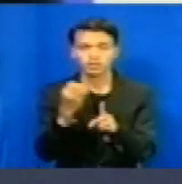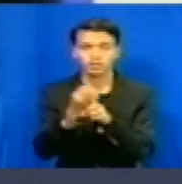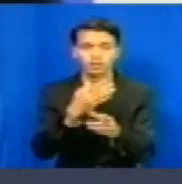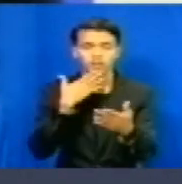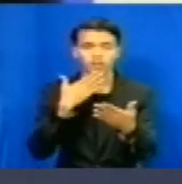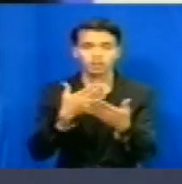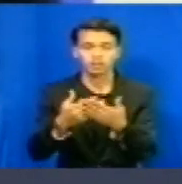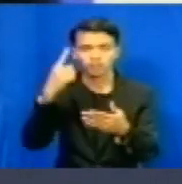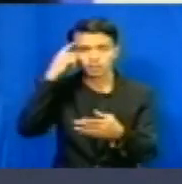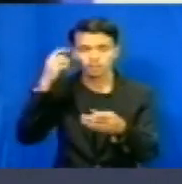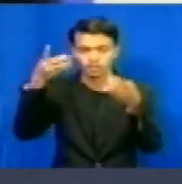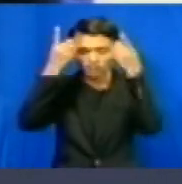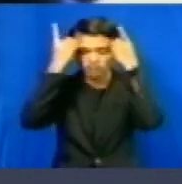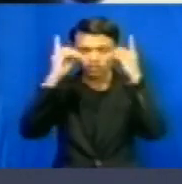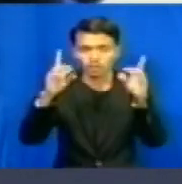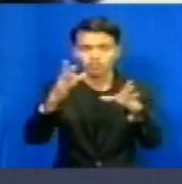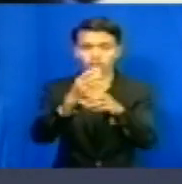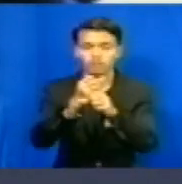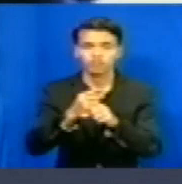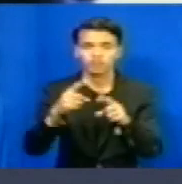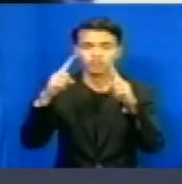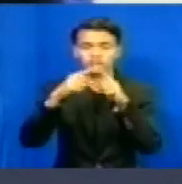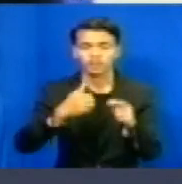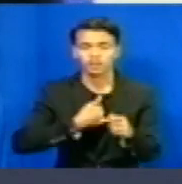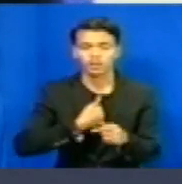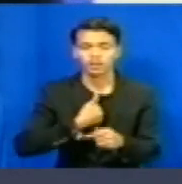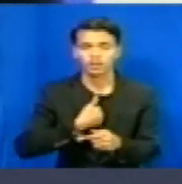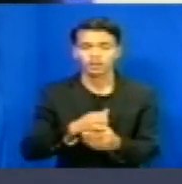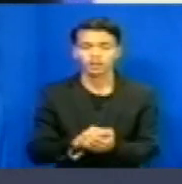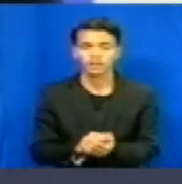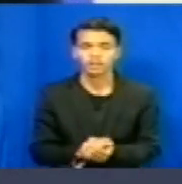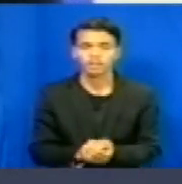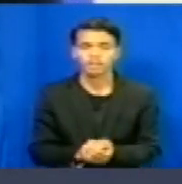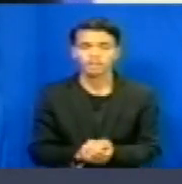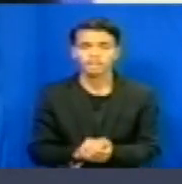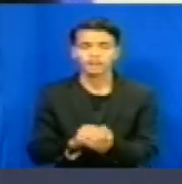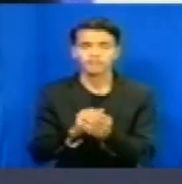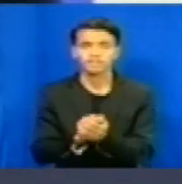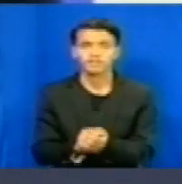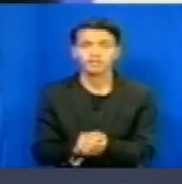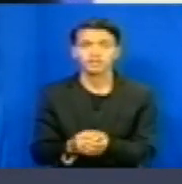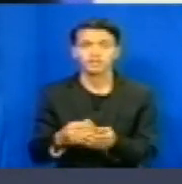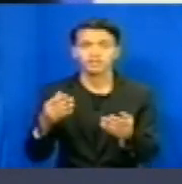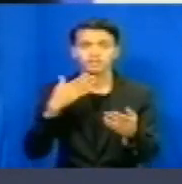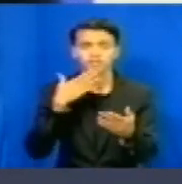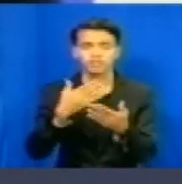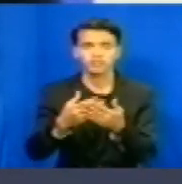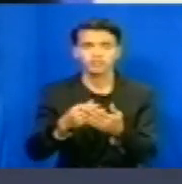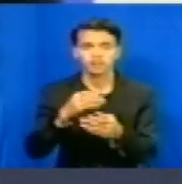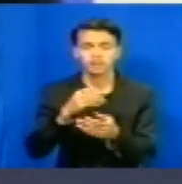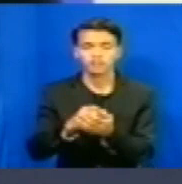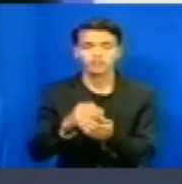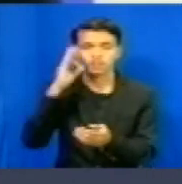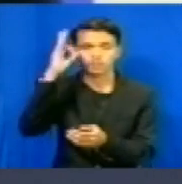a decisão de Befensa vai me dar a RASIC, né, se determina no futuro a tua saída com a